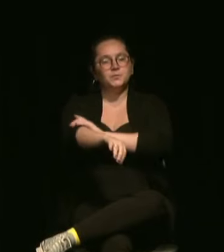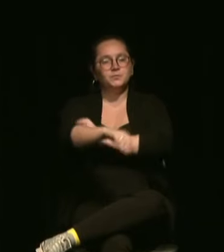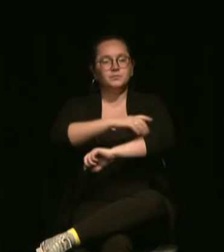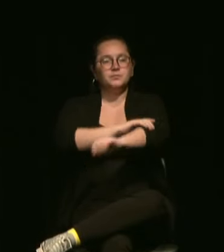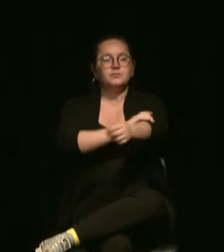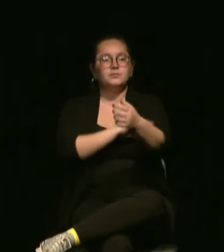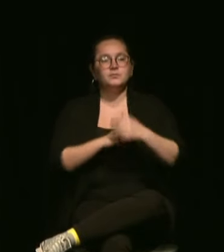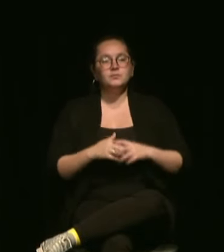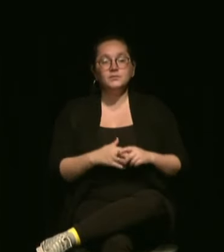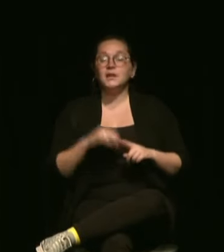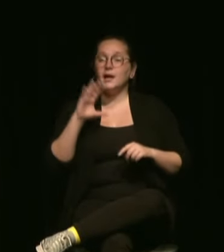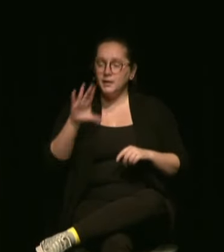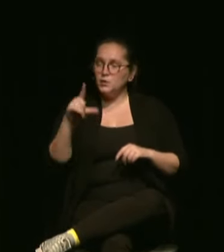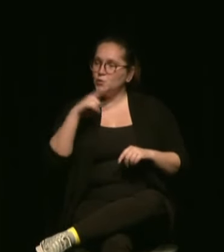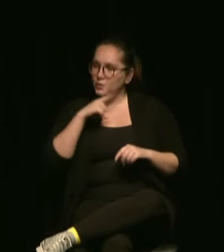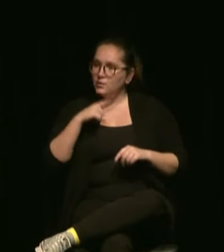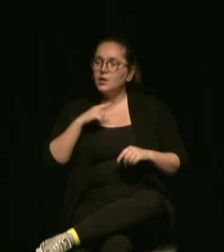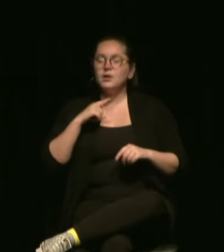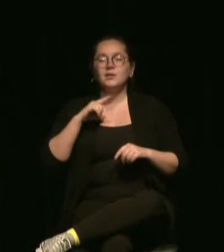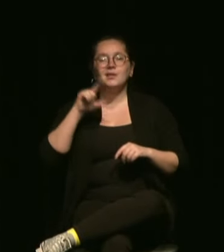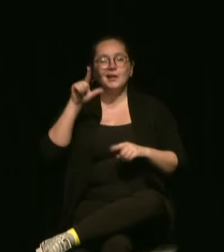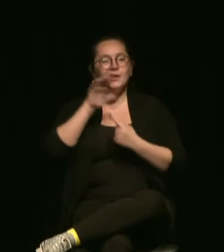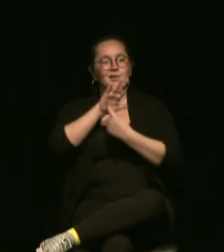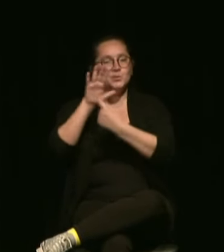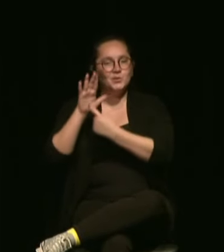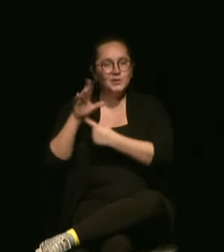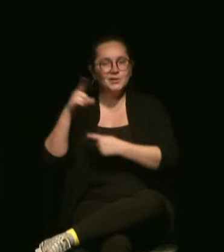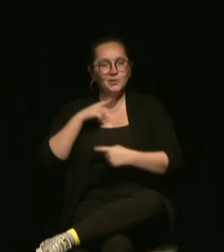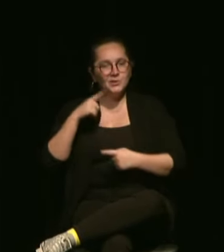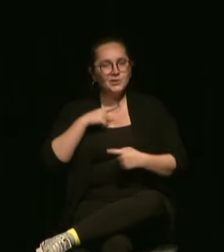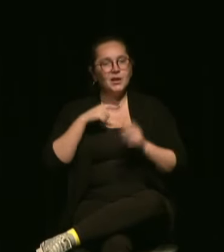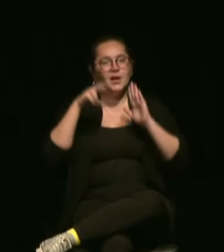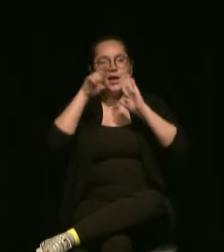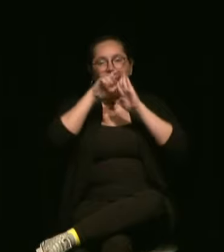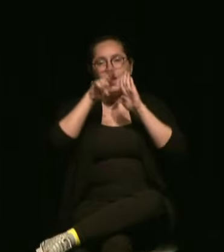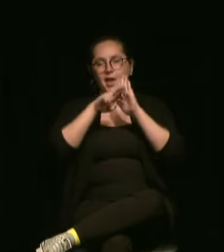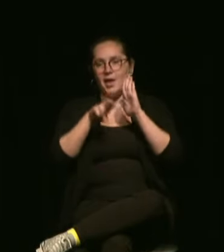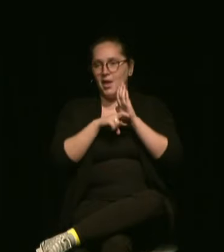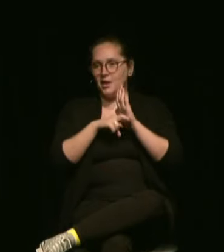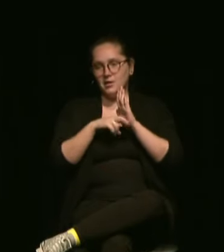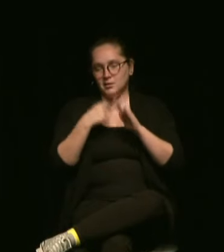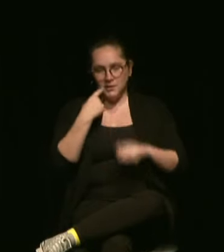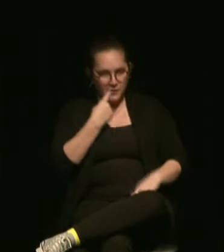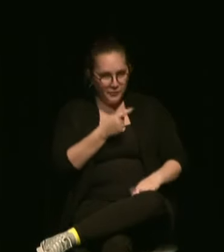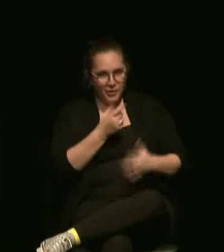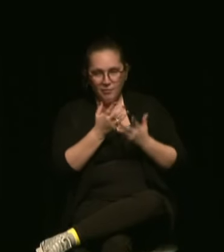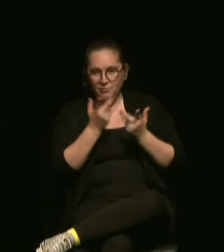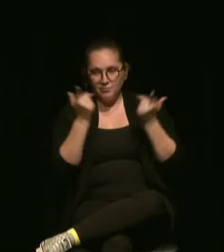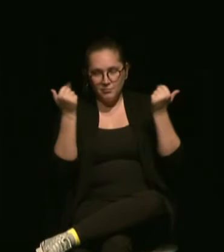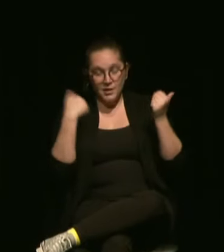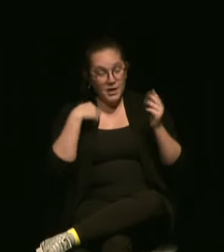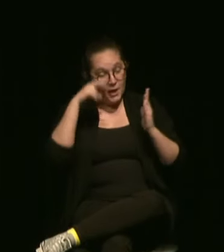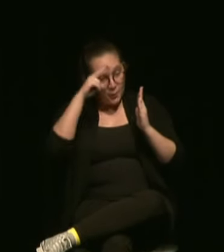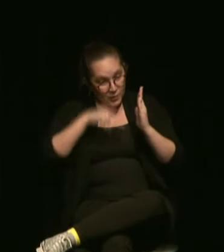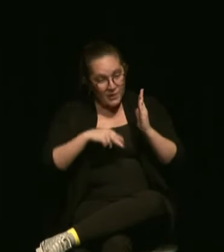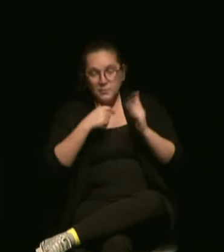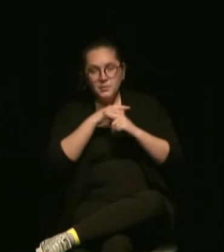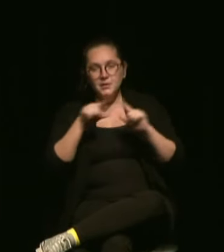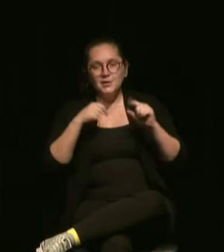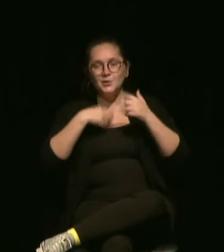era isso, tem aqui na exposição as regras que ele mandou para as atrizes, é absolutamente maravilhoso, eu tinha lido, mas tinha me